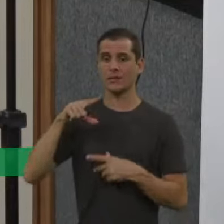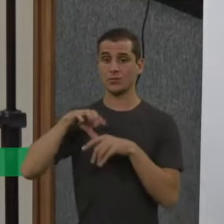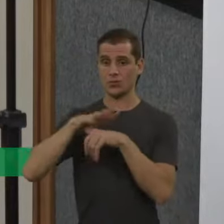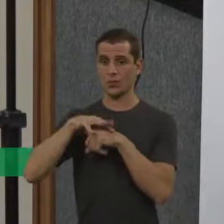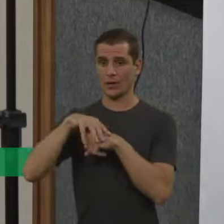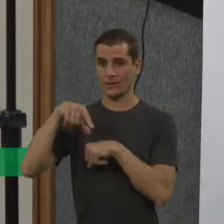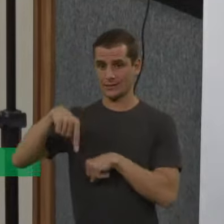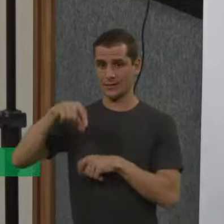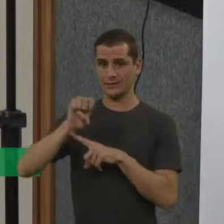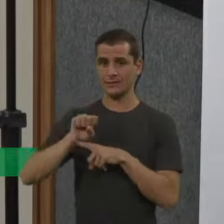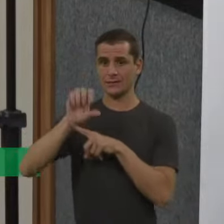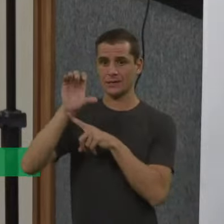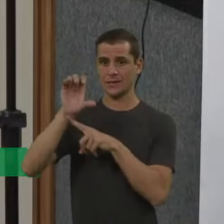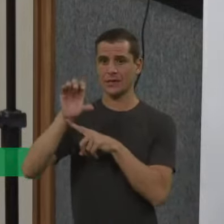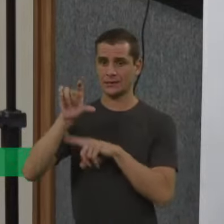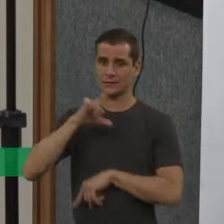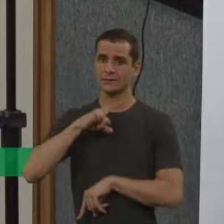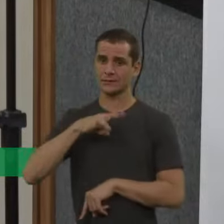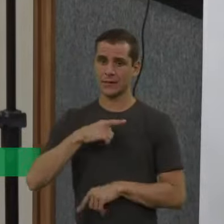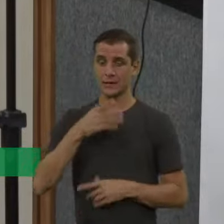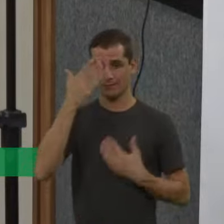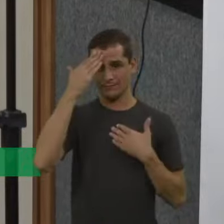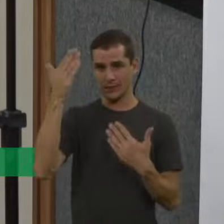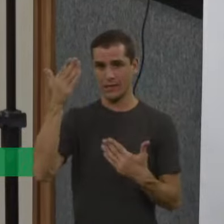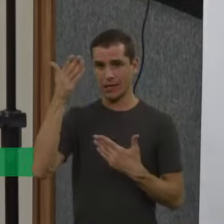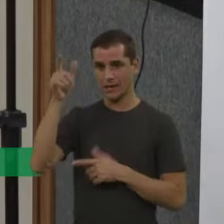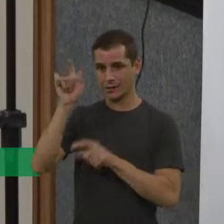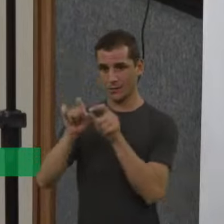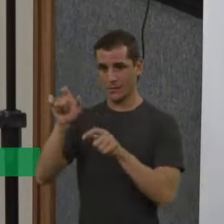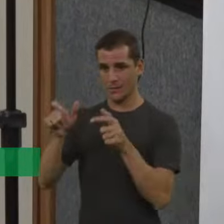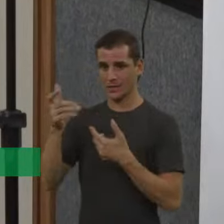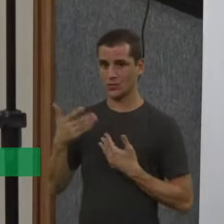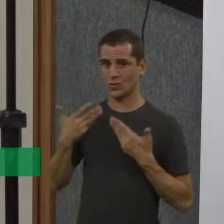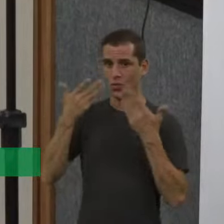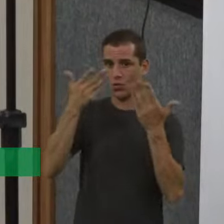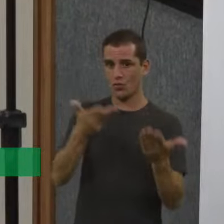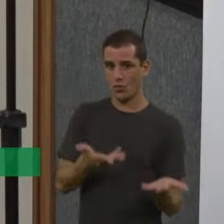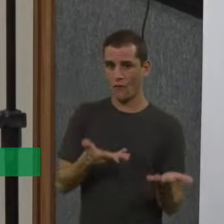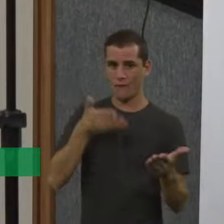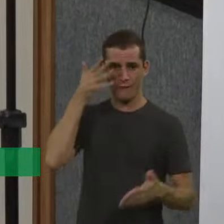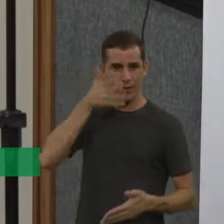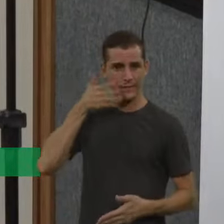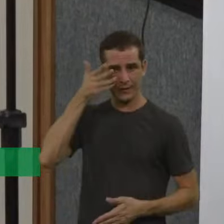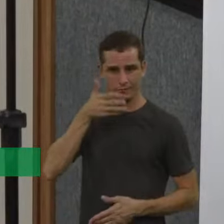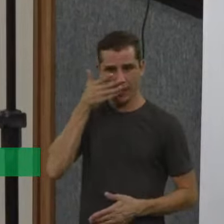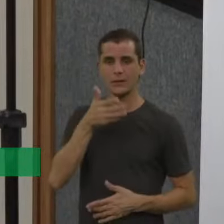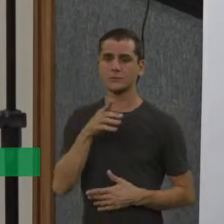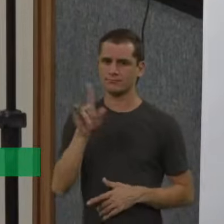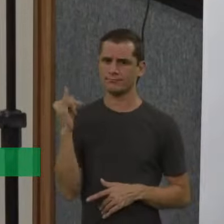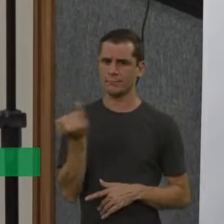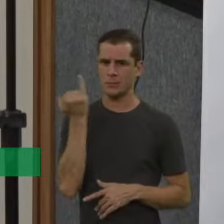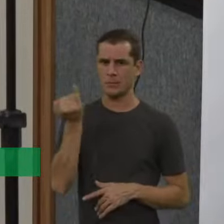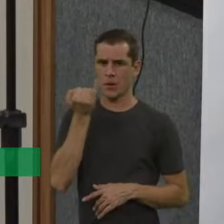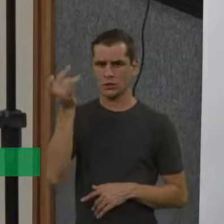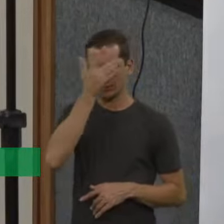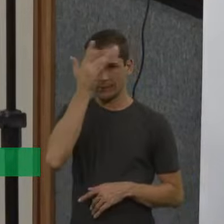convite da Margarete, da Gabriela, da CDR. É muito importante a gente poder estar aqui falando com esse